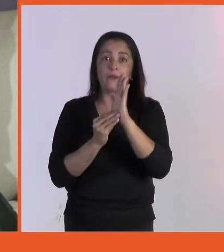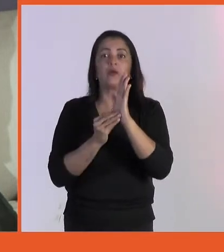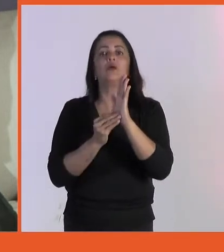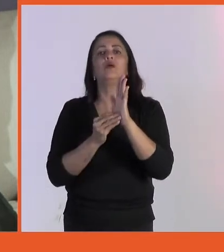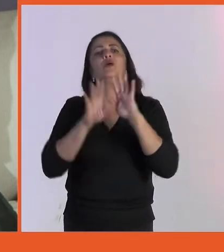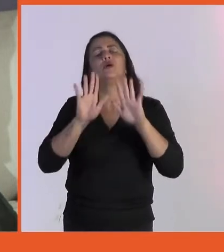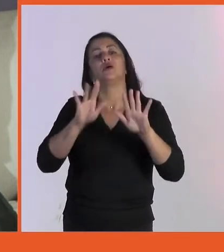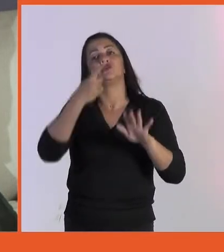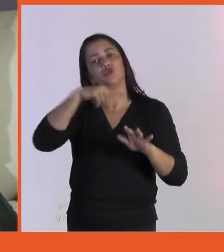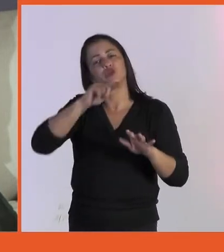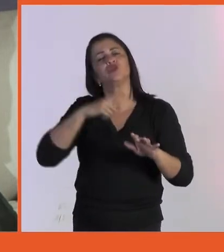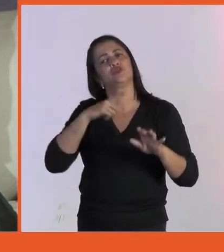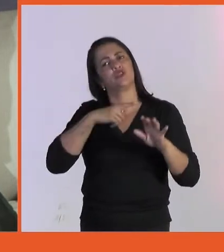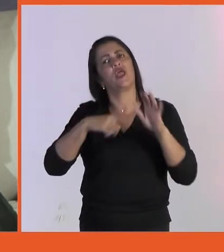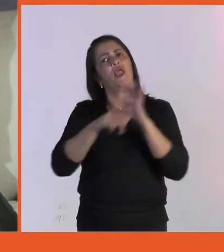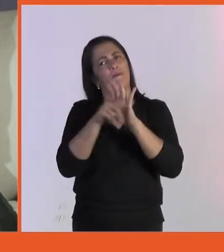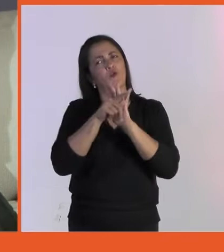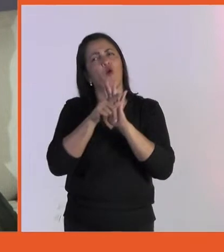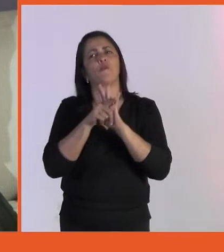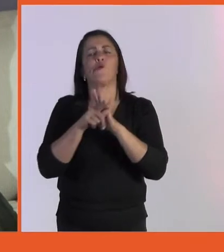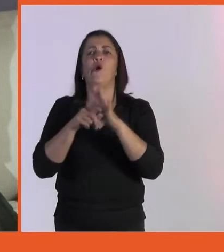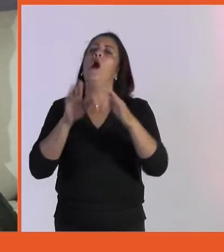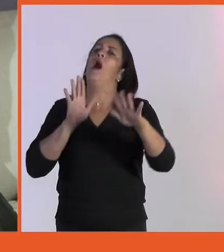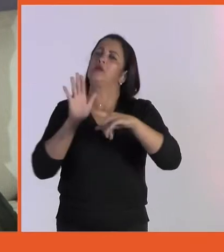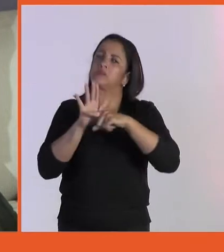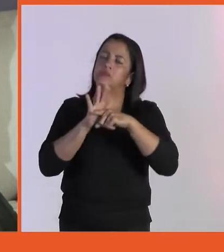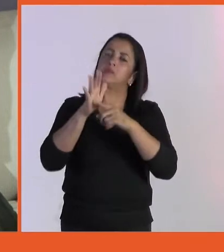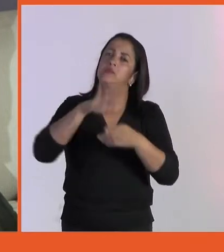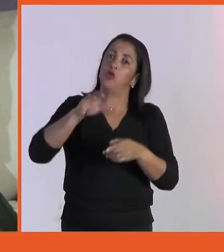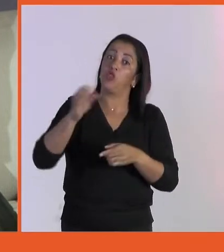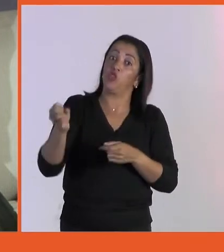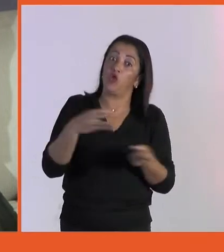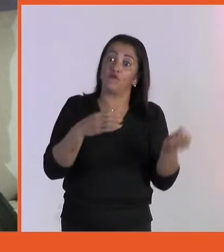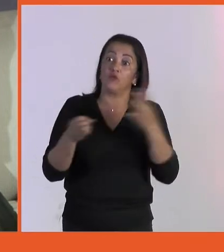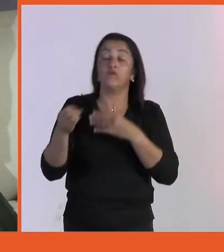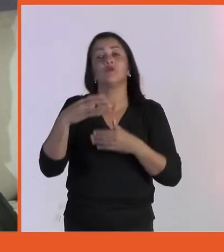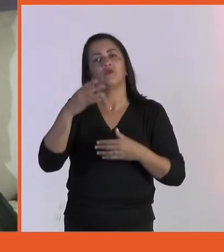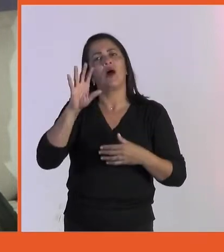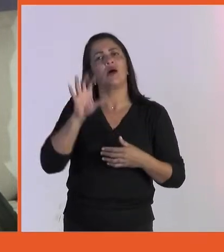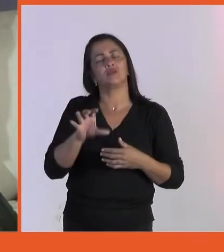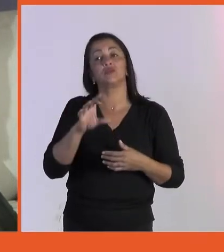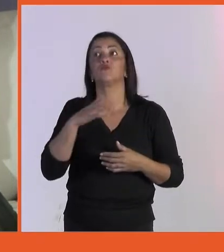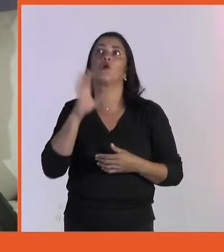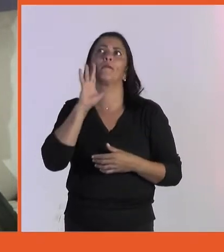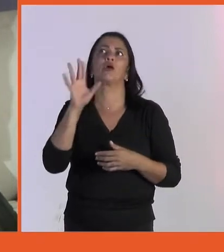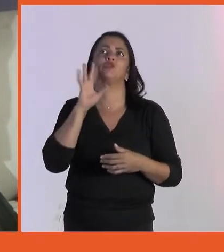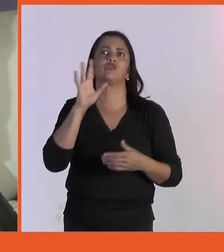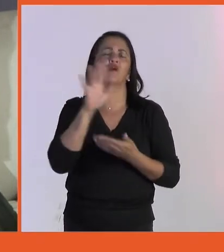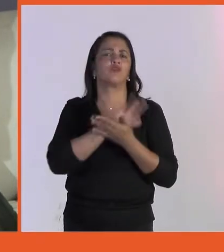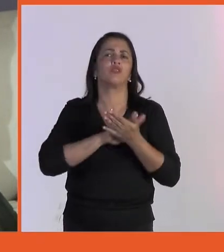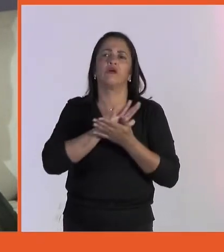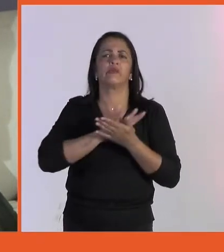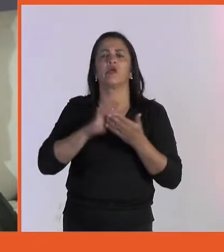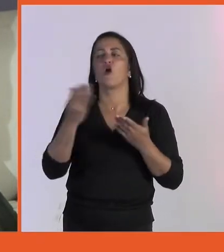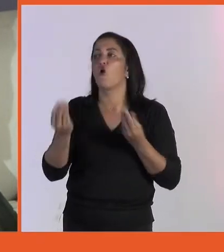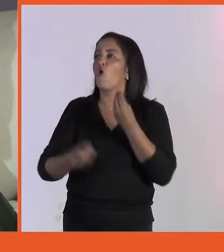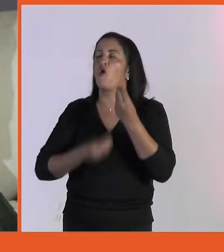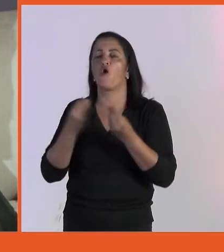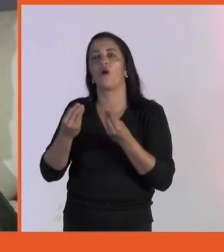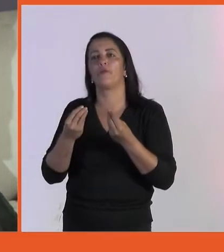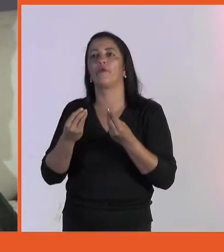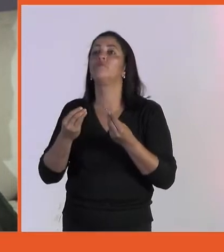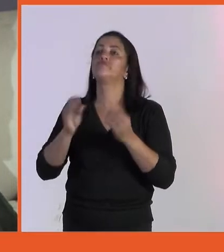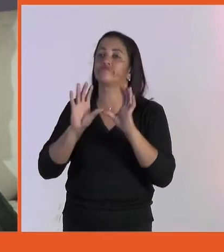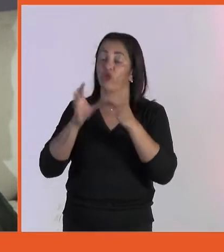E quando a gente abriu para as pessoas a situação que a gente estava vivendo, a gente jamais imaginava, assim como a questão da câmera também, jamais imaginava que a galera ia engajar